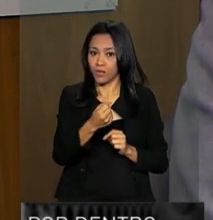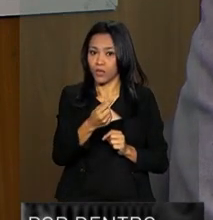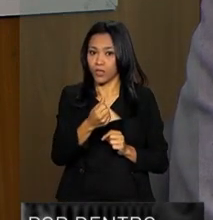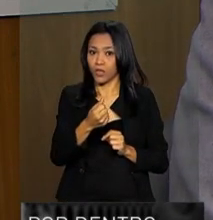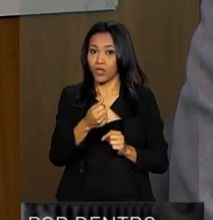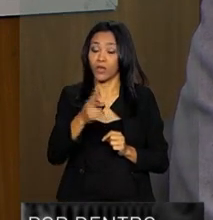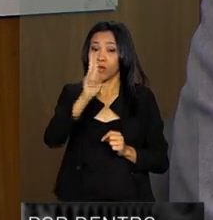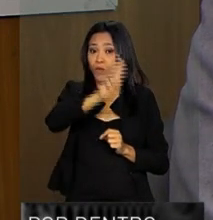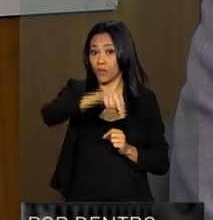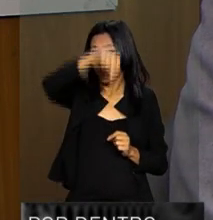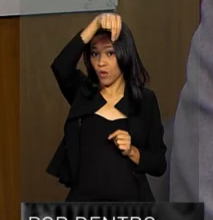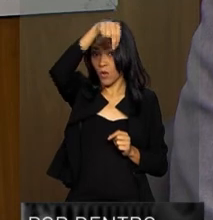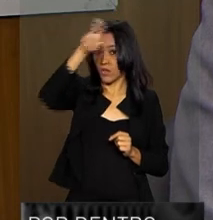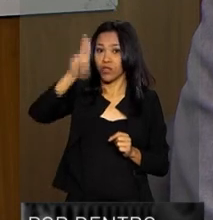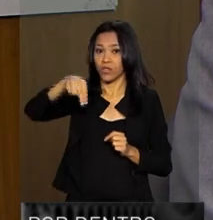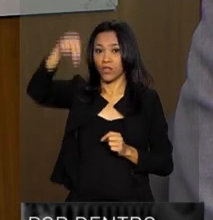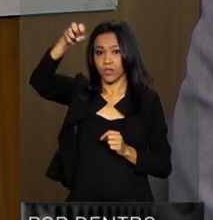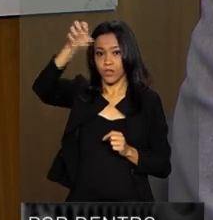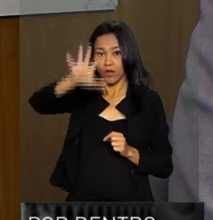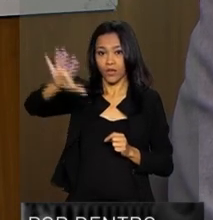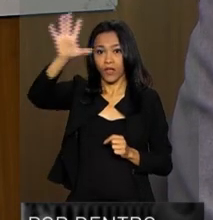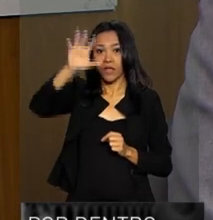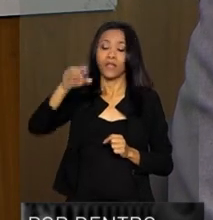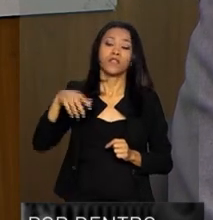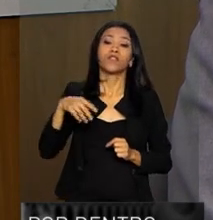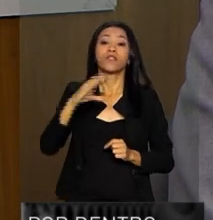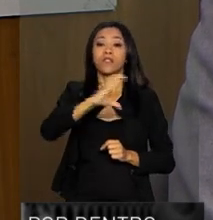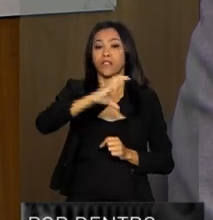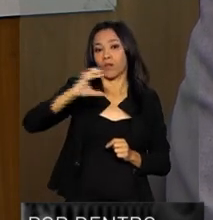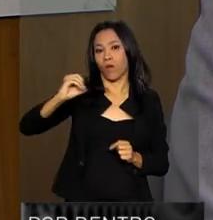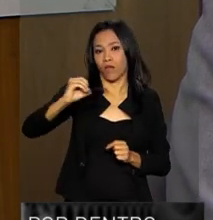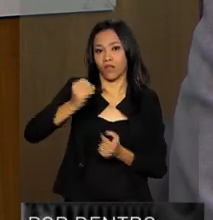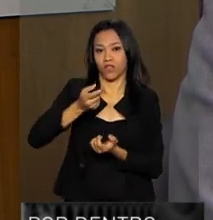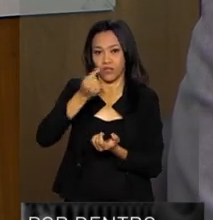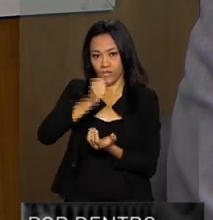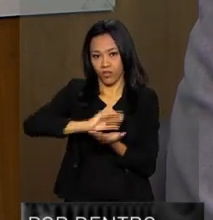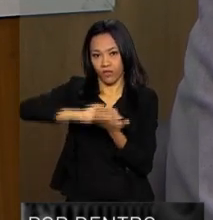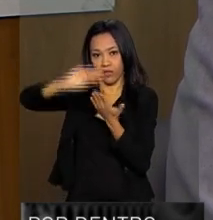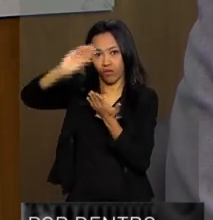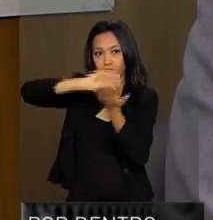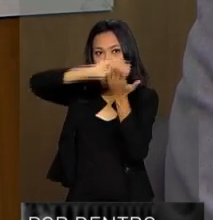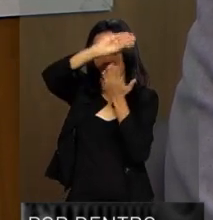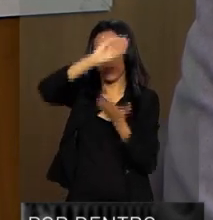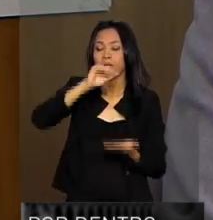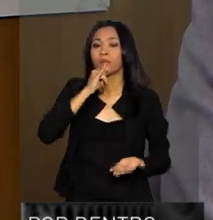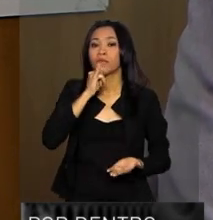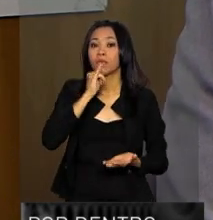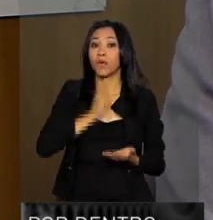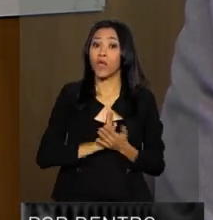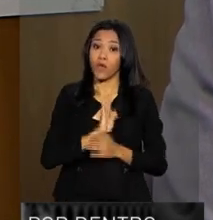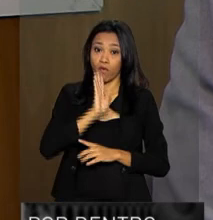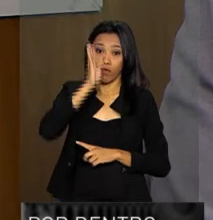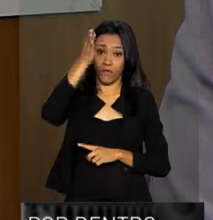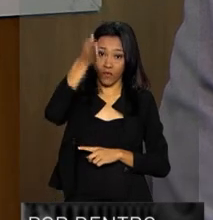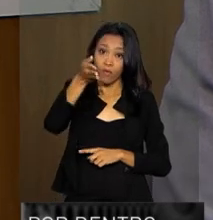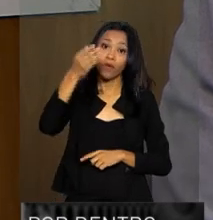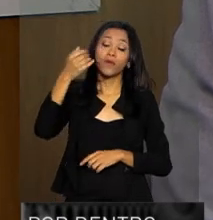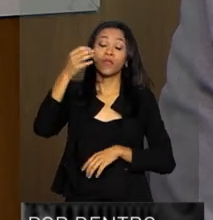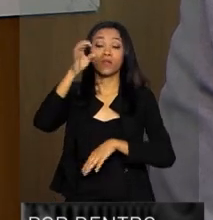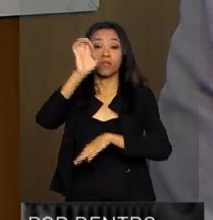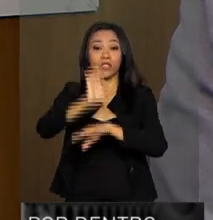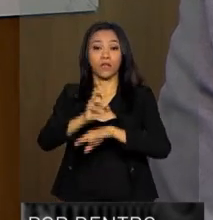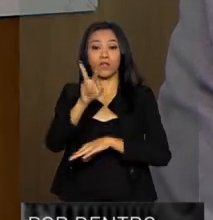norte nordeste e centro-oeste recentemente eu estive por exemplo é em roraima em boa vista é